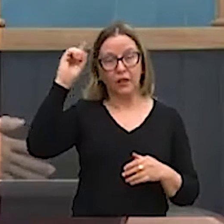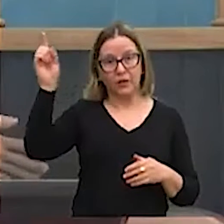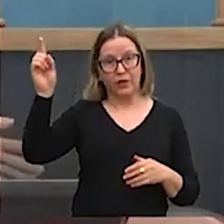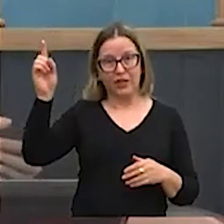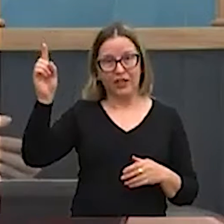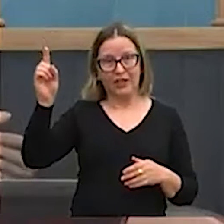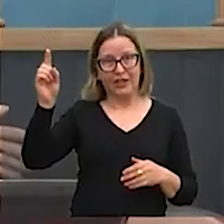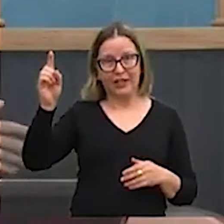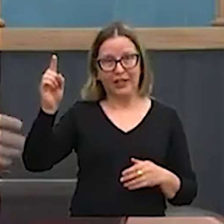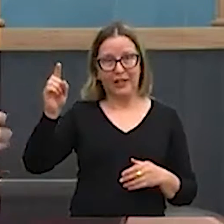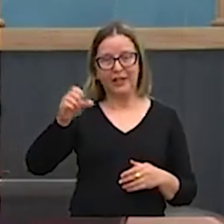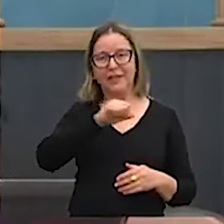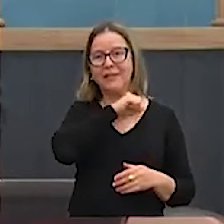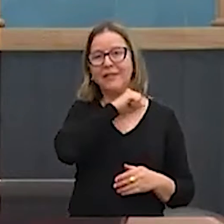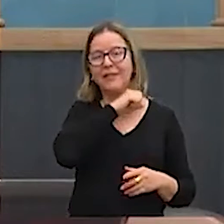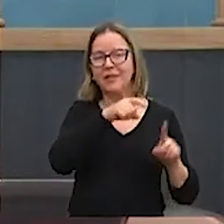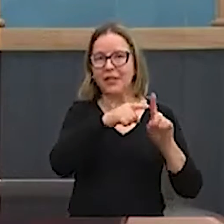óbito.